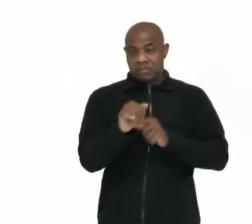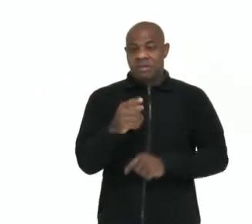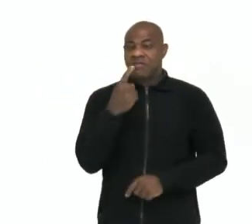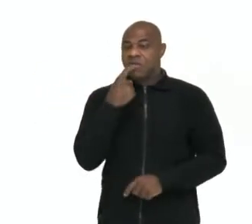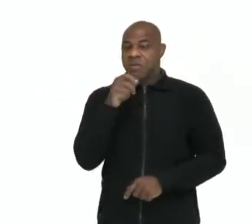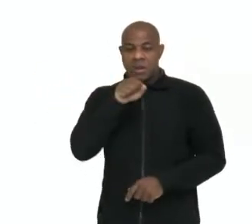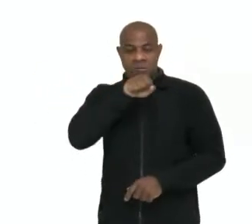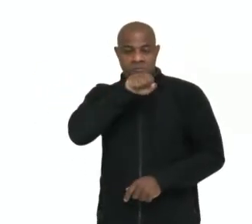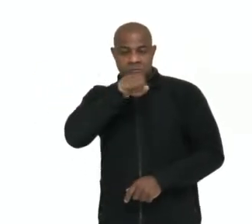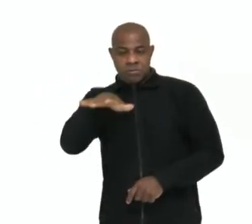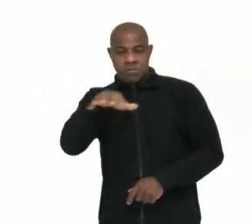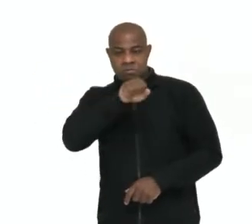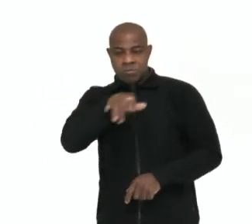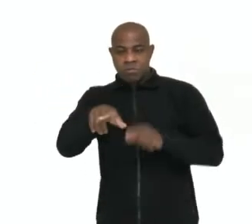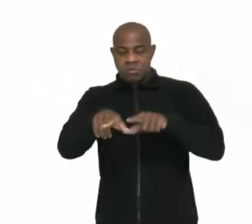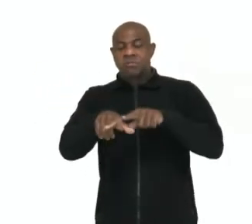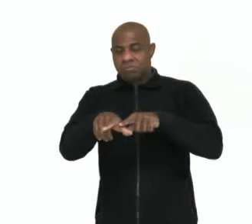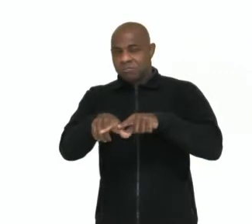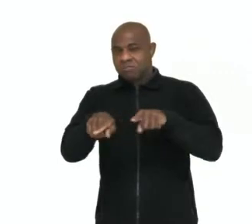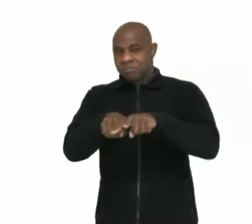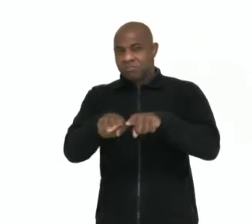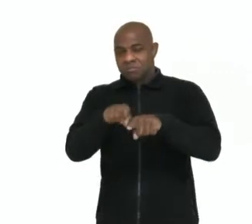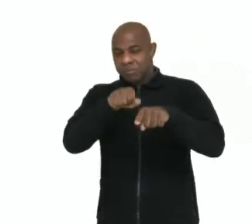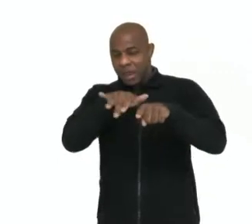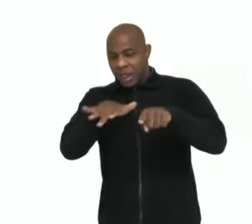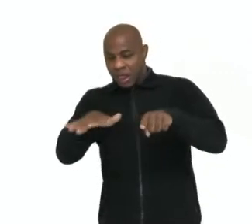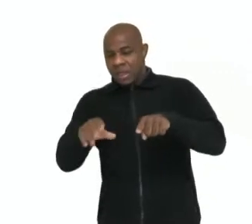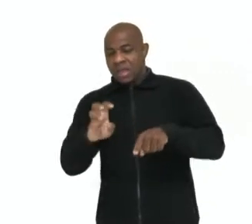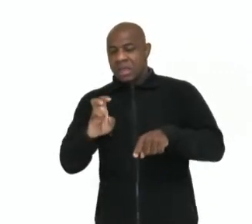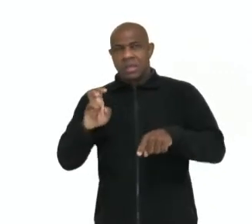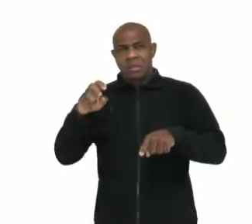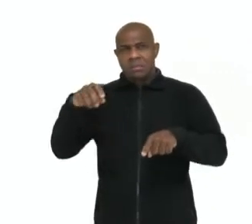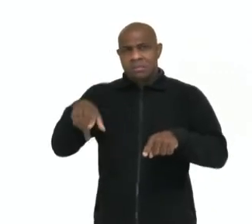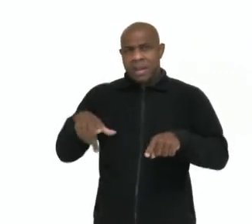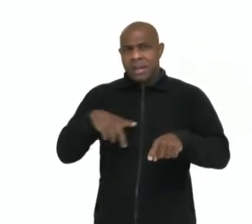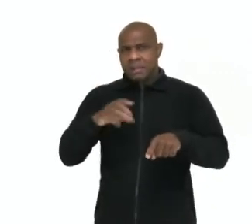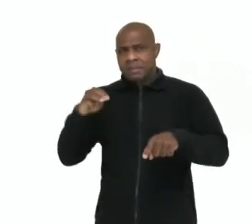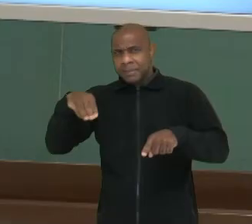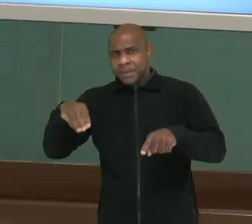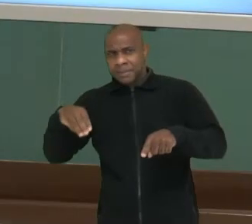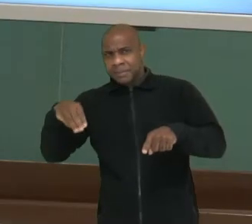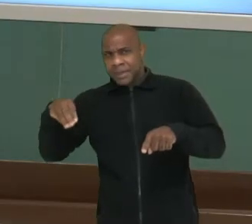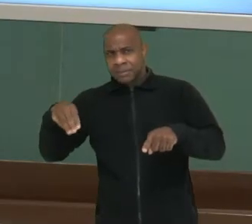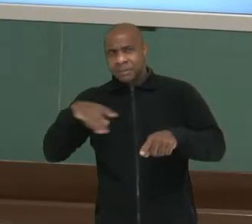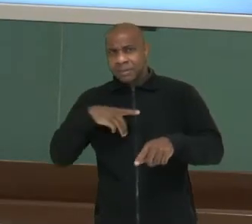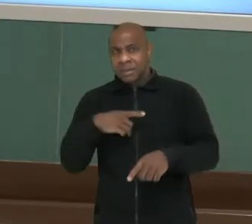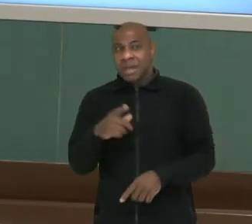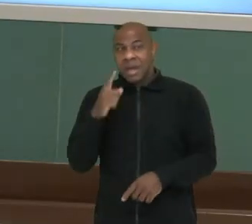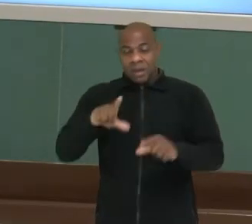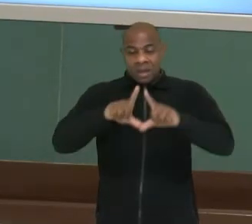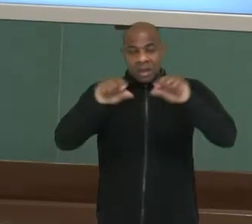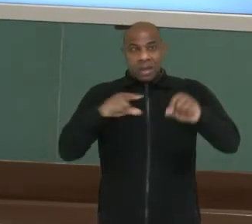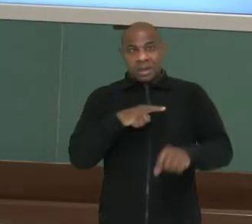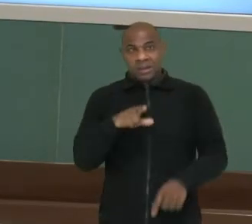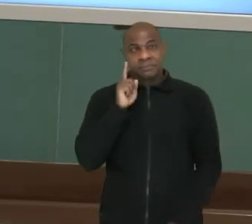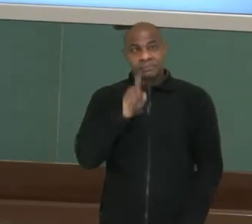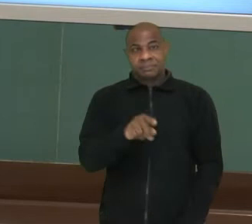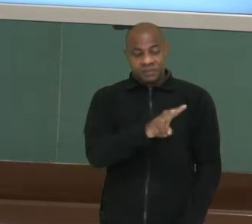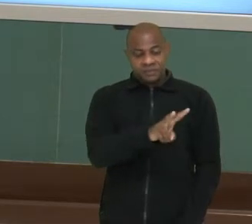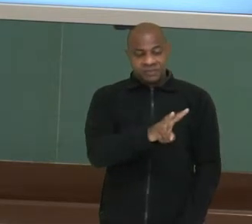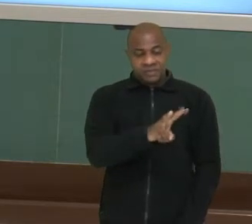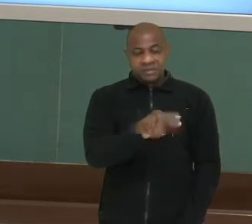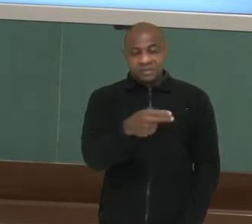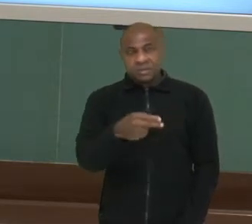cujo comprimento é 1 vezes 10 na menos 5 metros. Partindo da equação V igual a lambda vezes F,